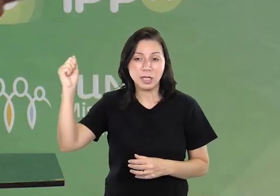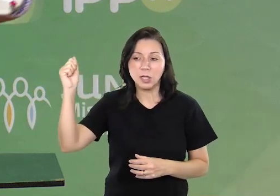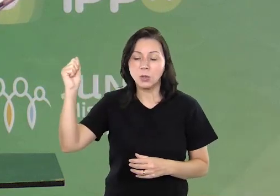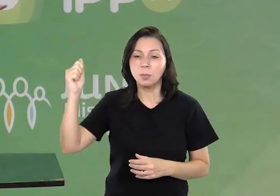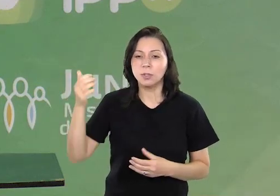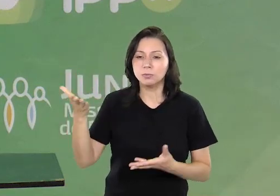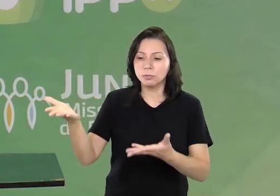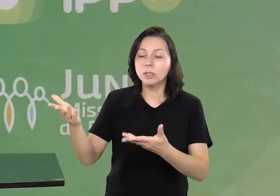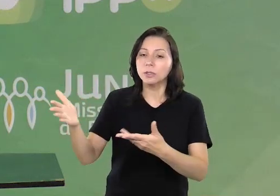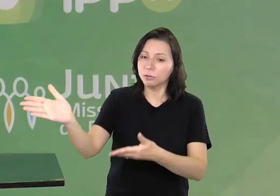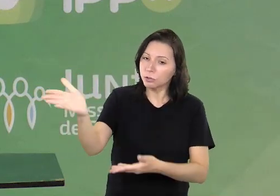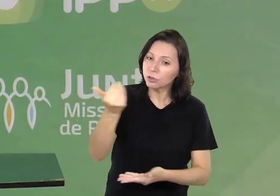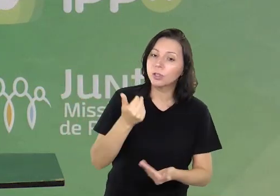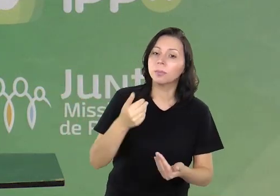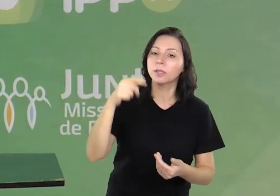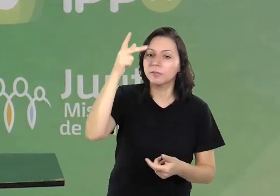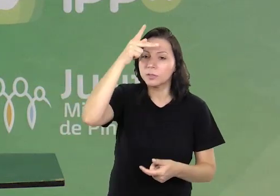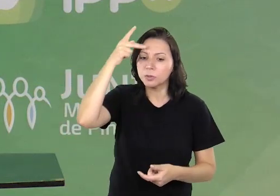toda noite